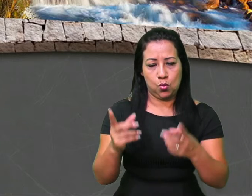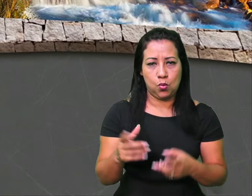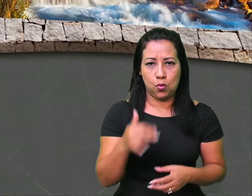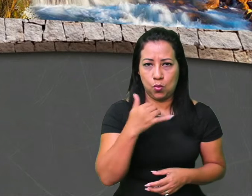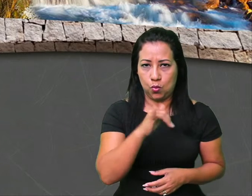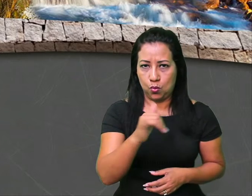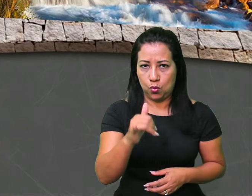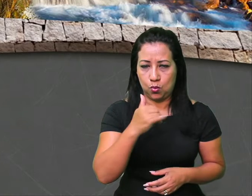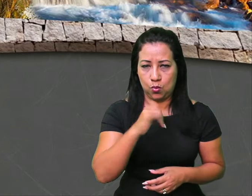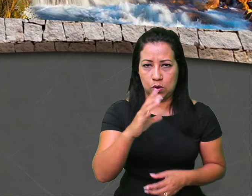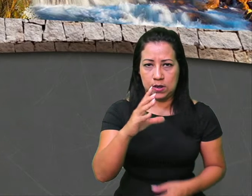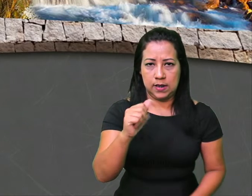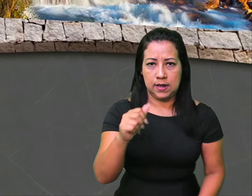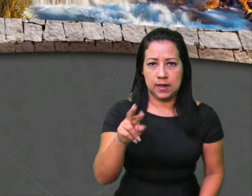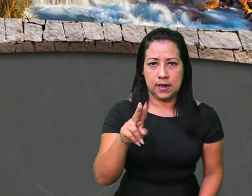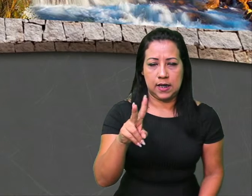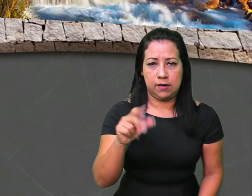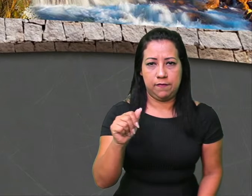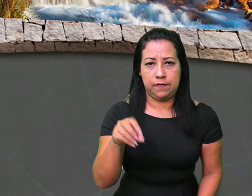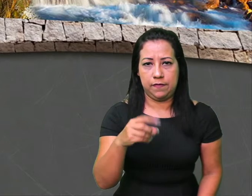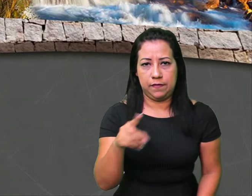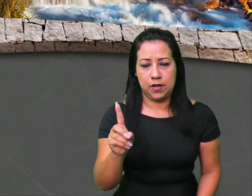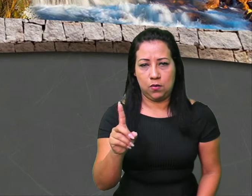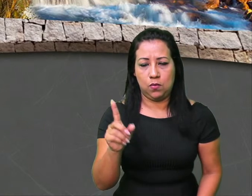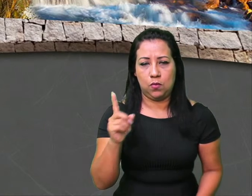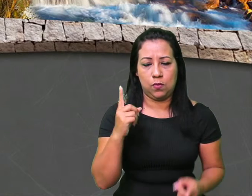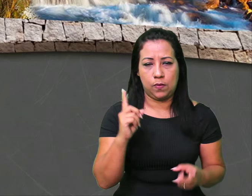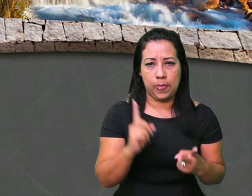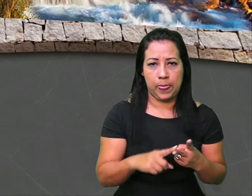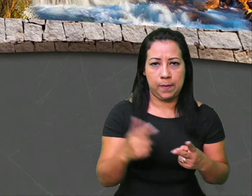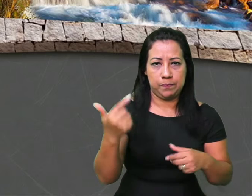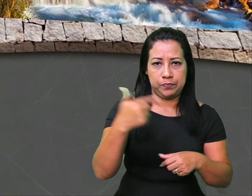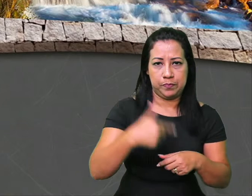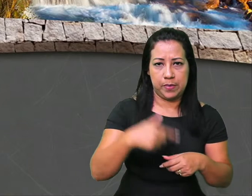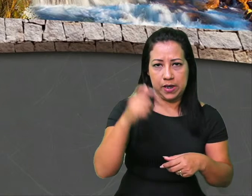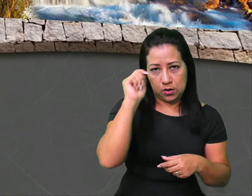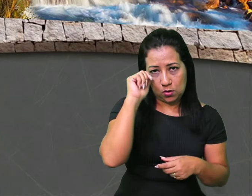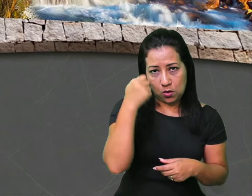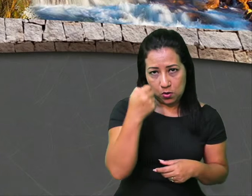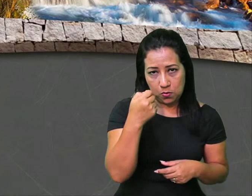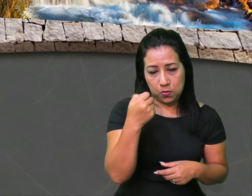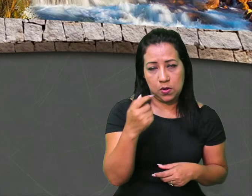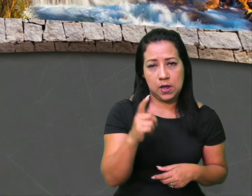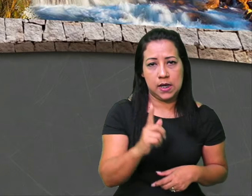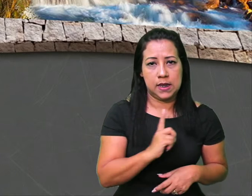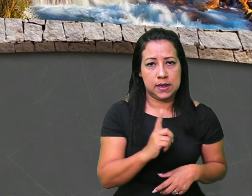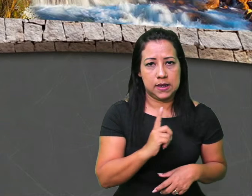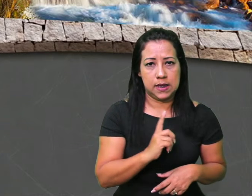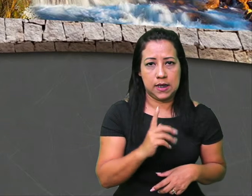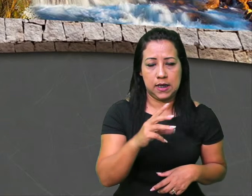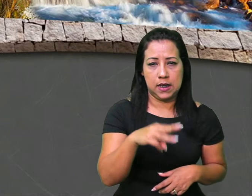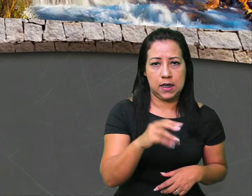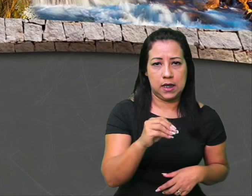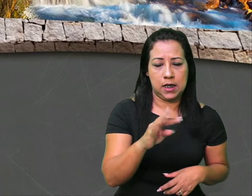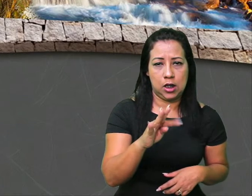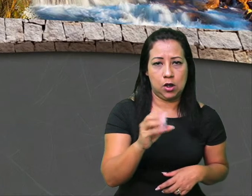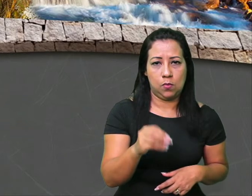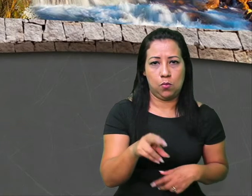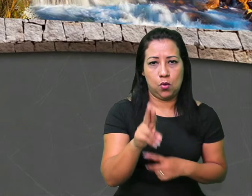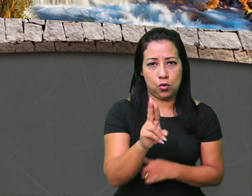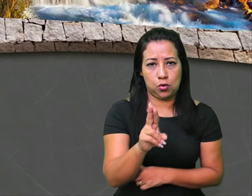petróleo, ok? Petróleo. Se eu tenho petróleo, eu tenho motor a vapor agora. Não, é motor